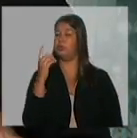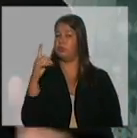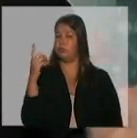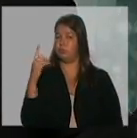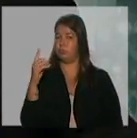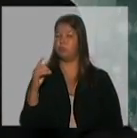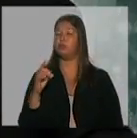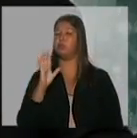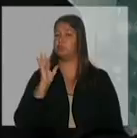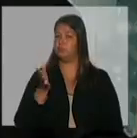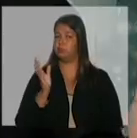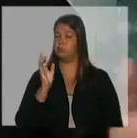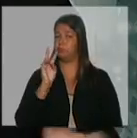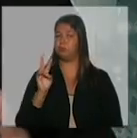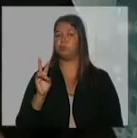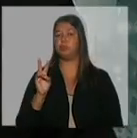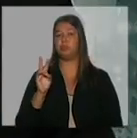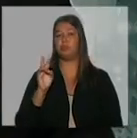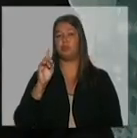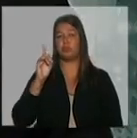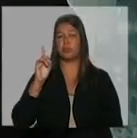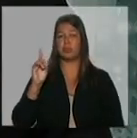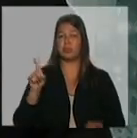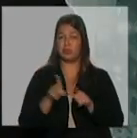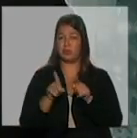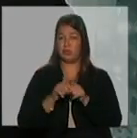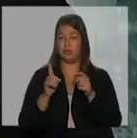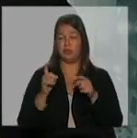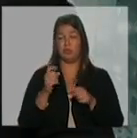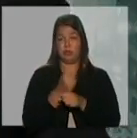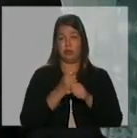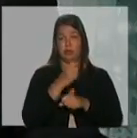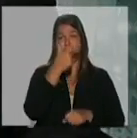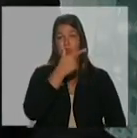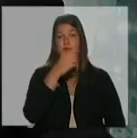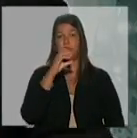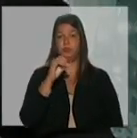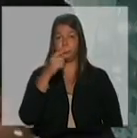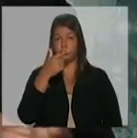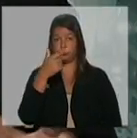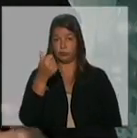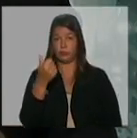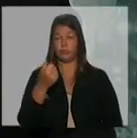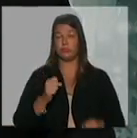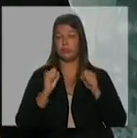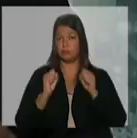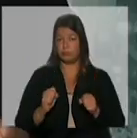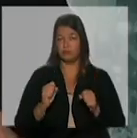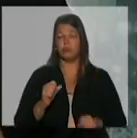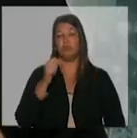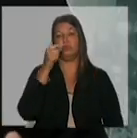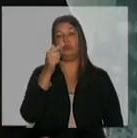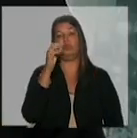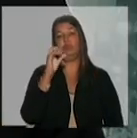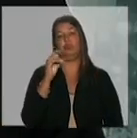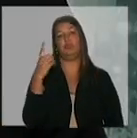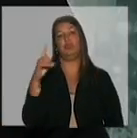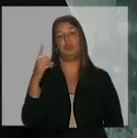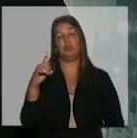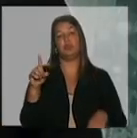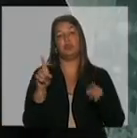vendo ele também, como você bem citou, né, numa trajetória ascendente, chegando em 2021 em algo em torno de $70 o